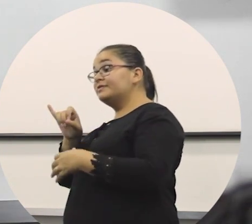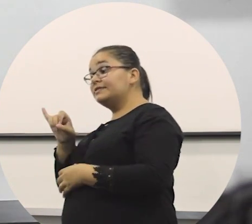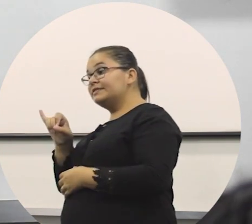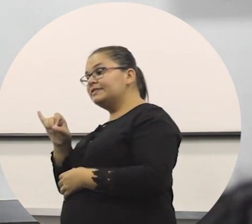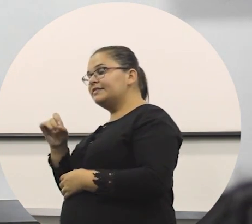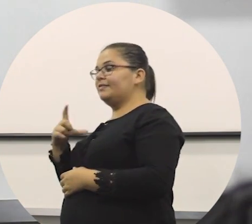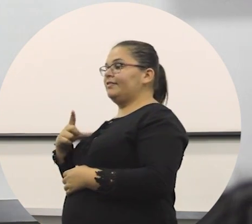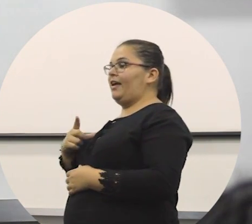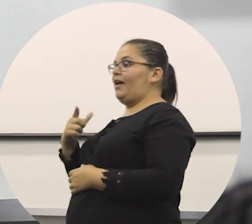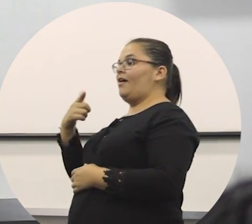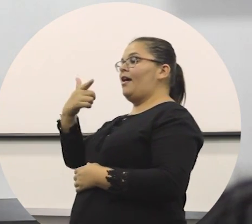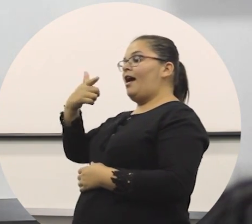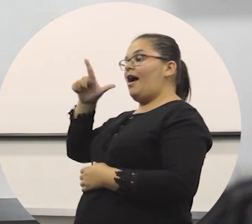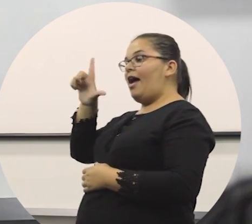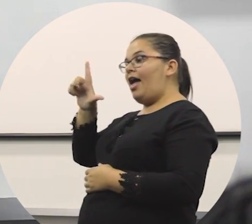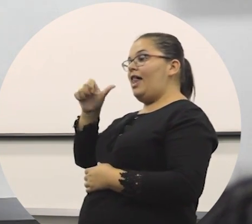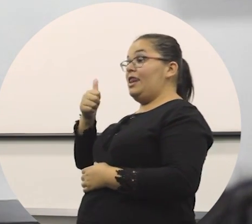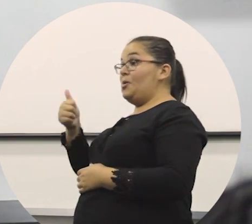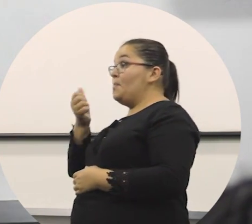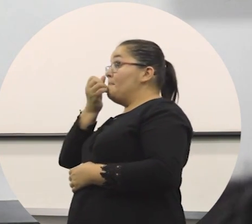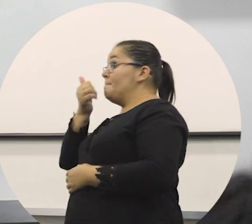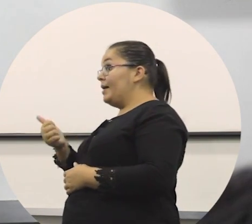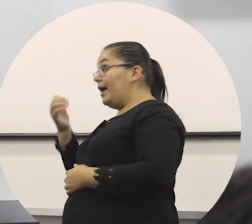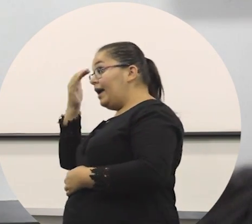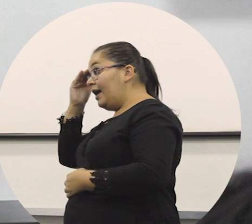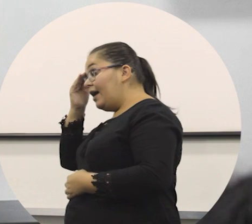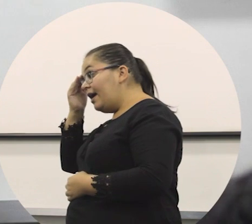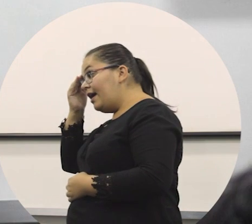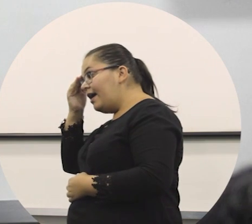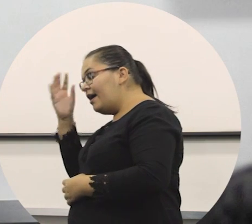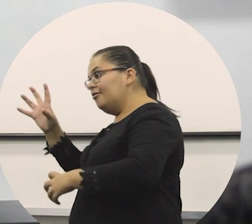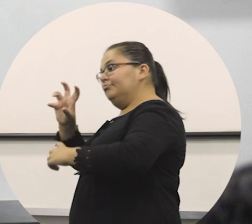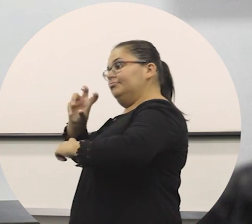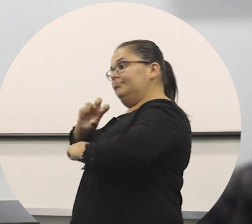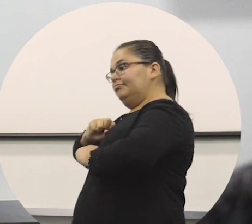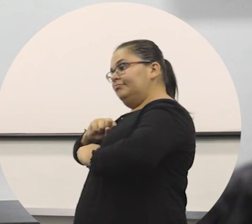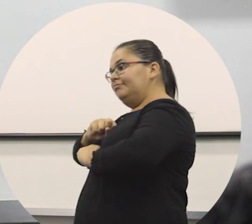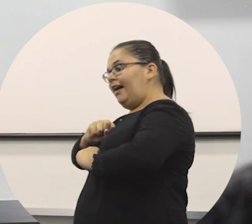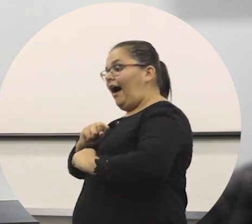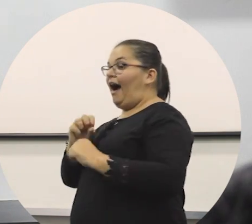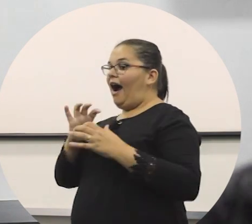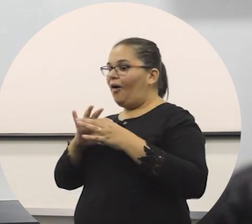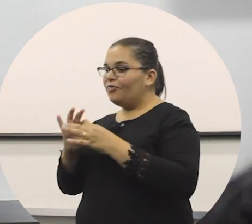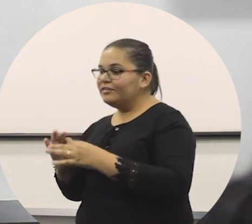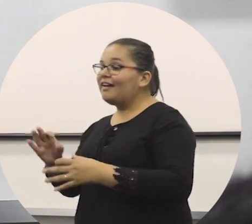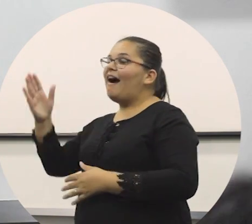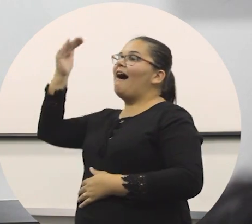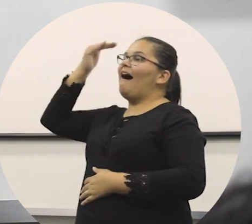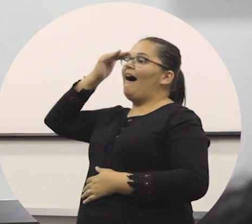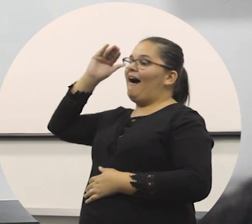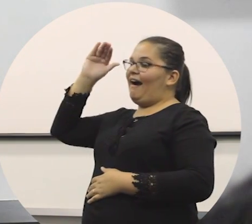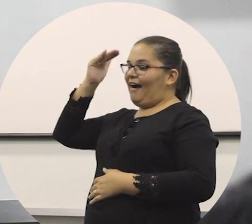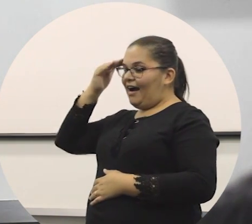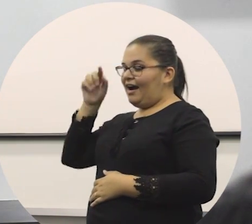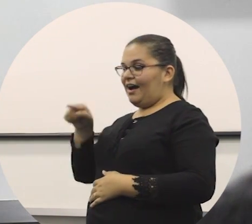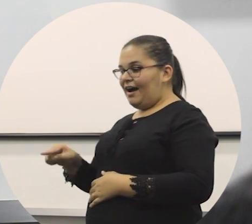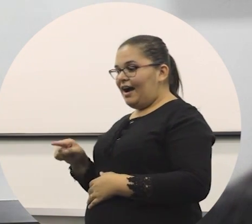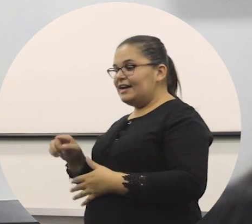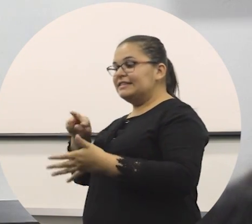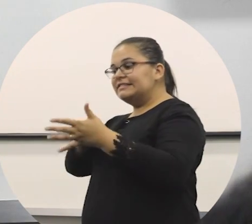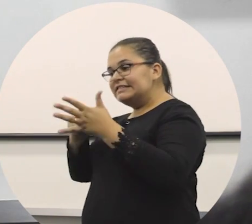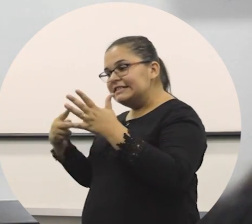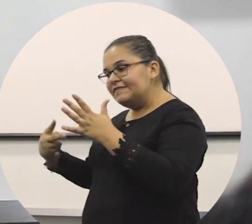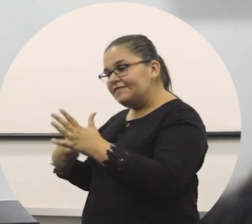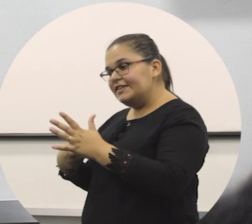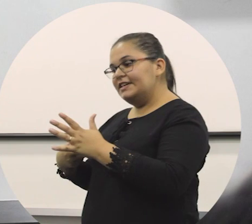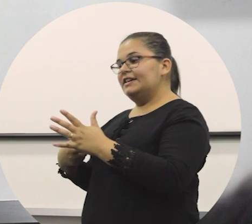tem uma primeira língua realmente estabelecida, porque daí você vai dentro do contexto e fala: ah, tá, isso daqui está me